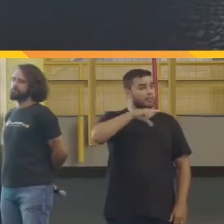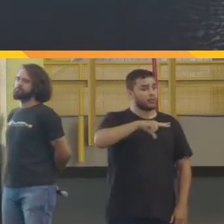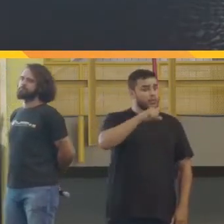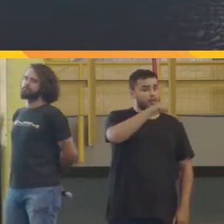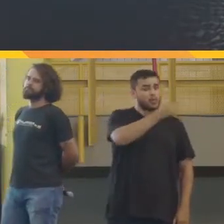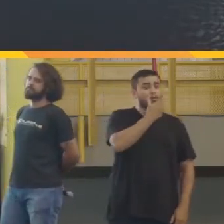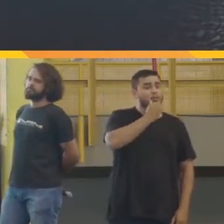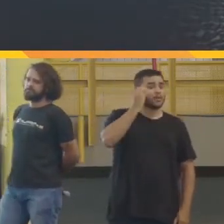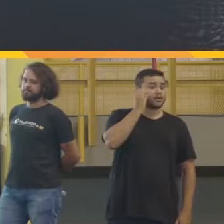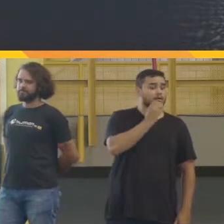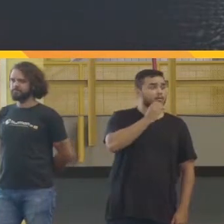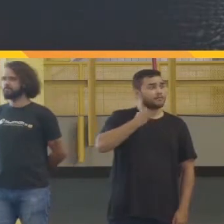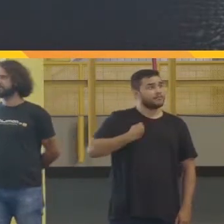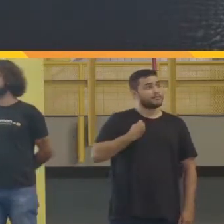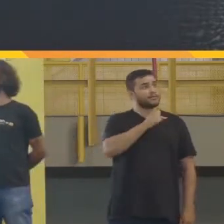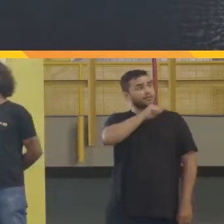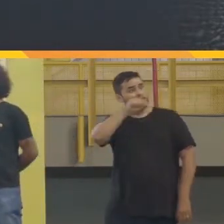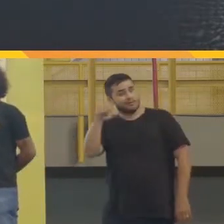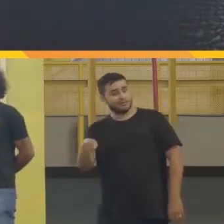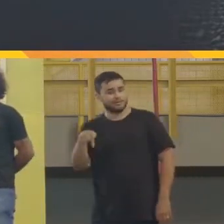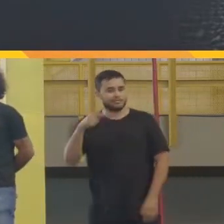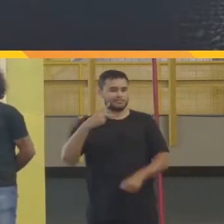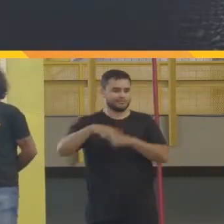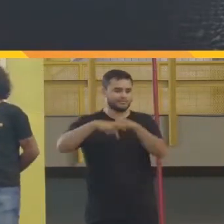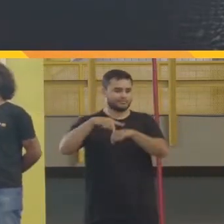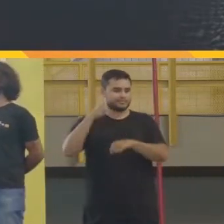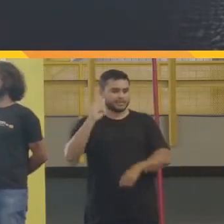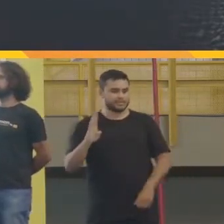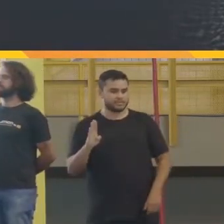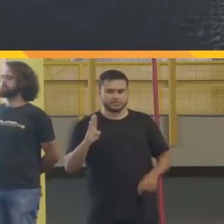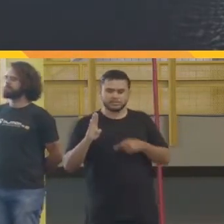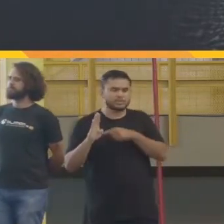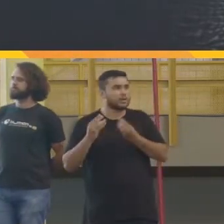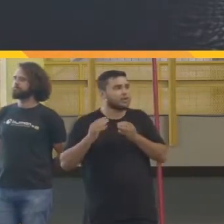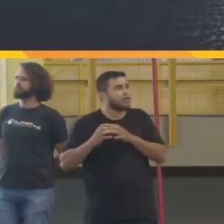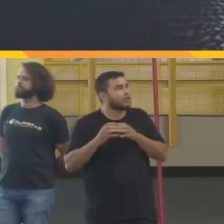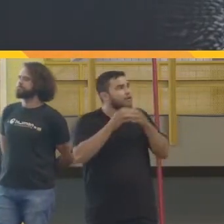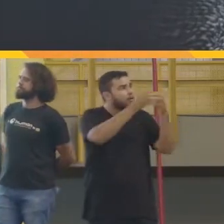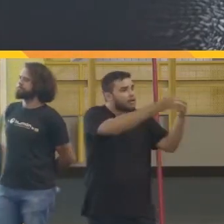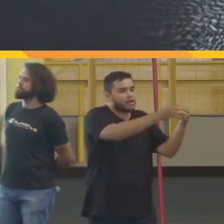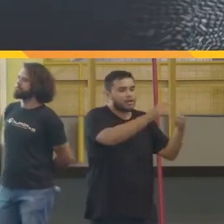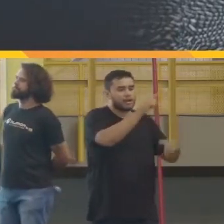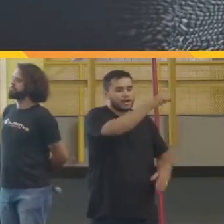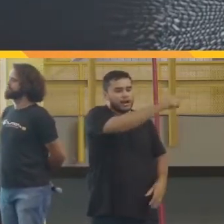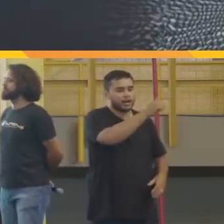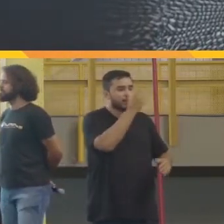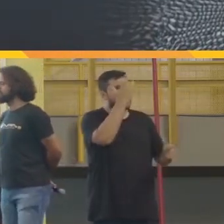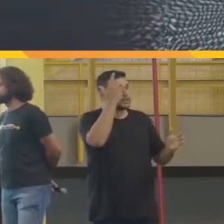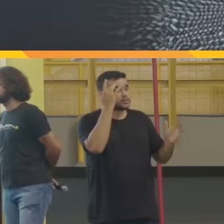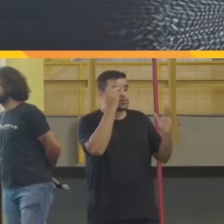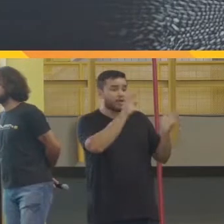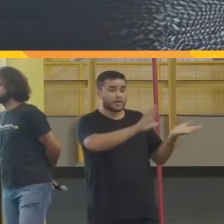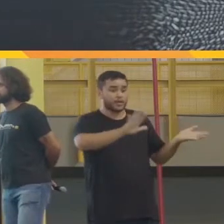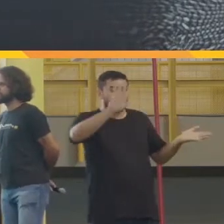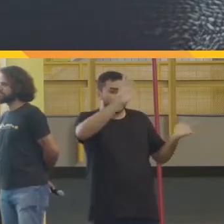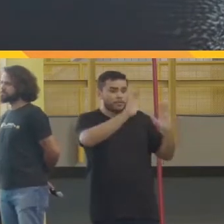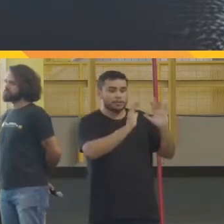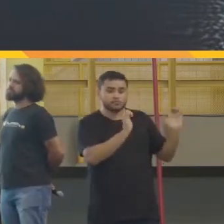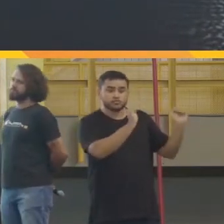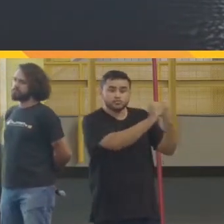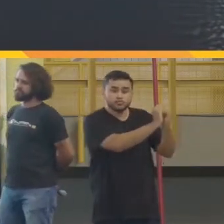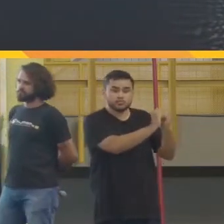Brasil. Então, como é que o Brasil, uma simples colônia, podia mandar uma delegação? Qual foi a solução